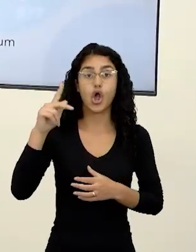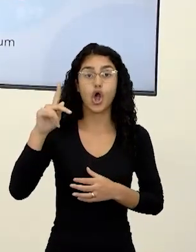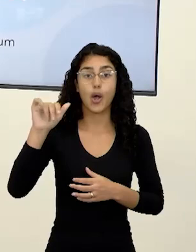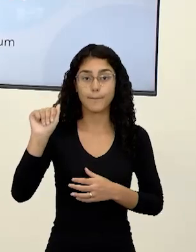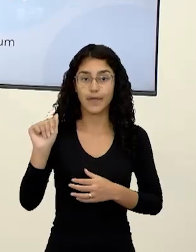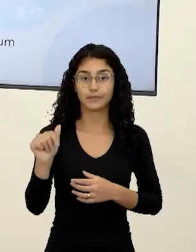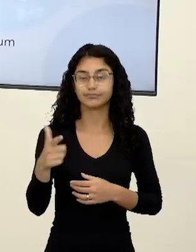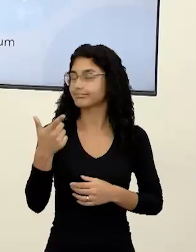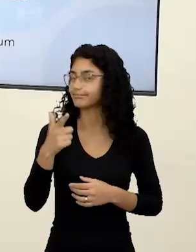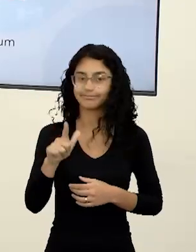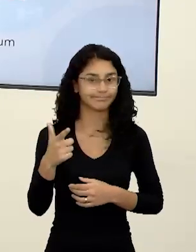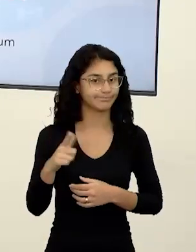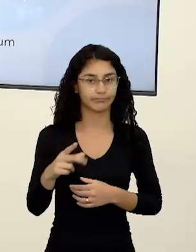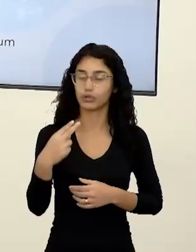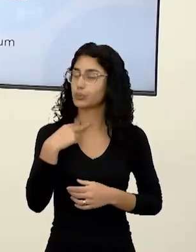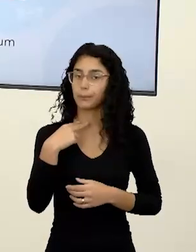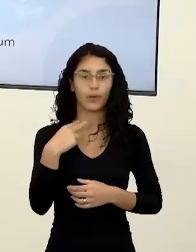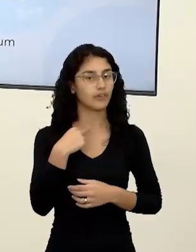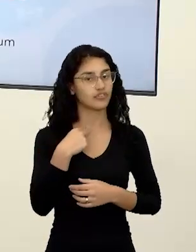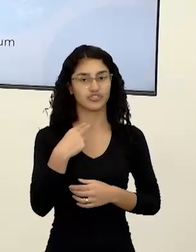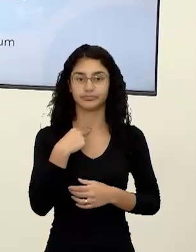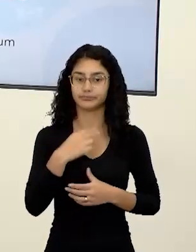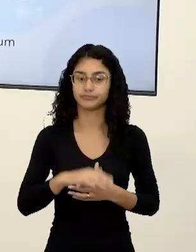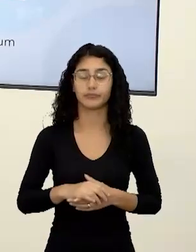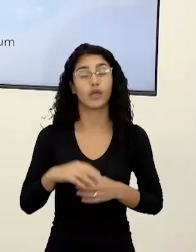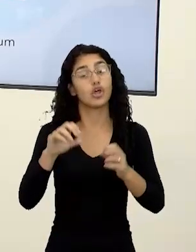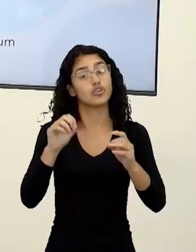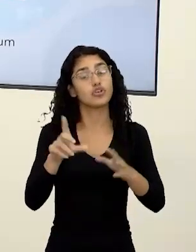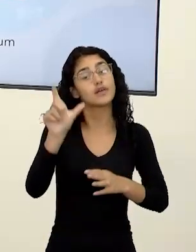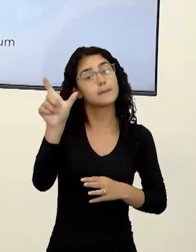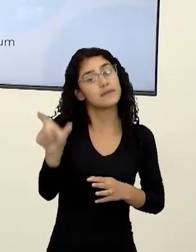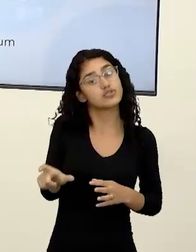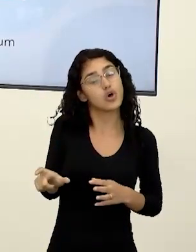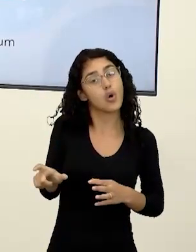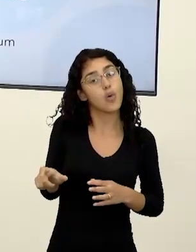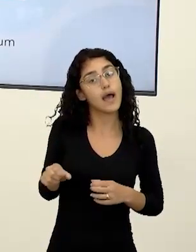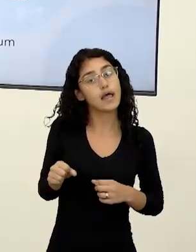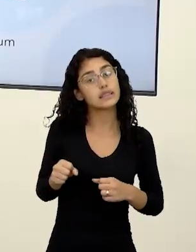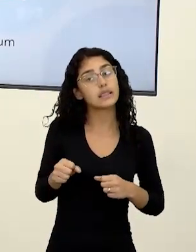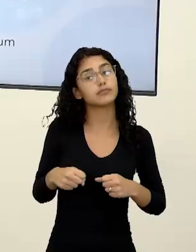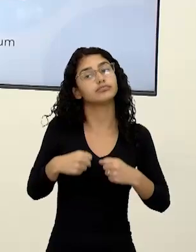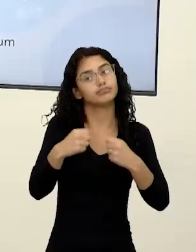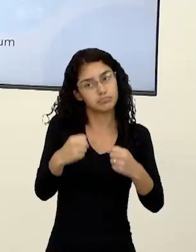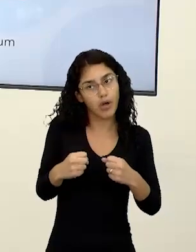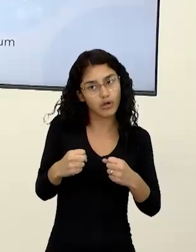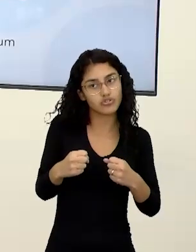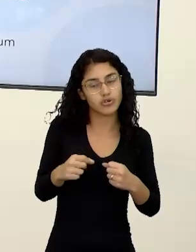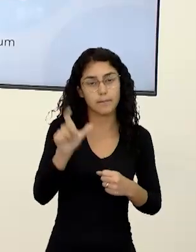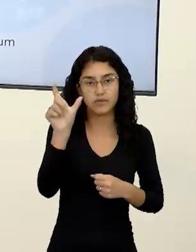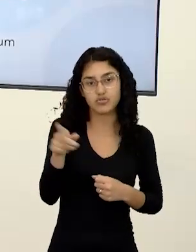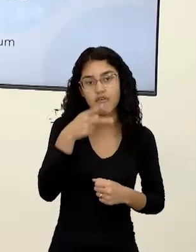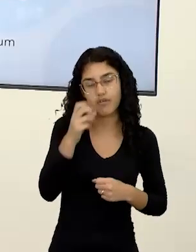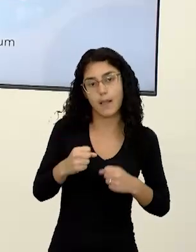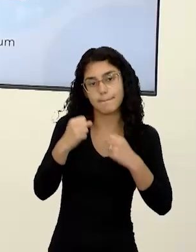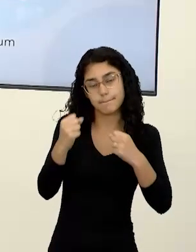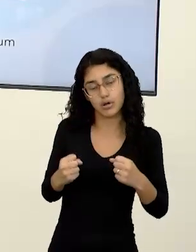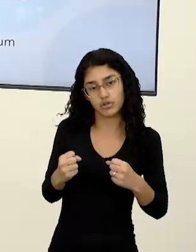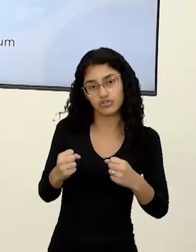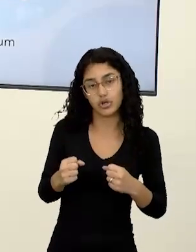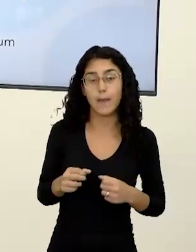tá? A não ser que a pessoa te autorize, você não pode copiar nada. Eu posso dizer que eu me